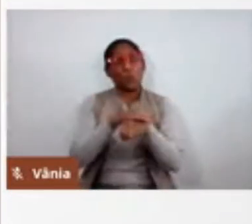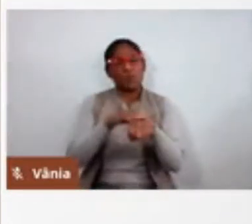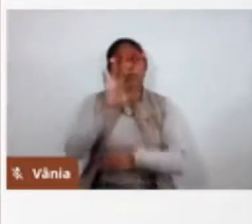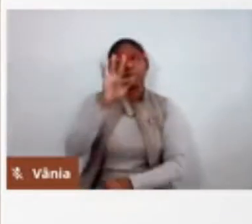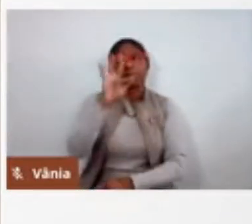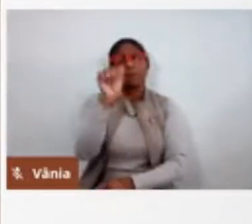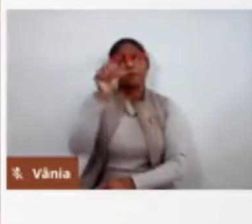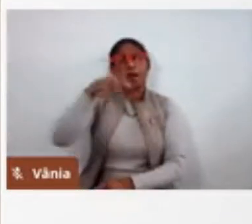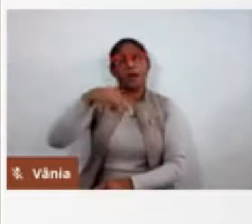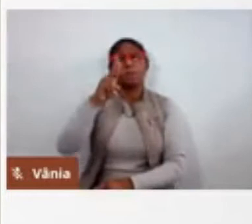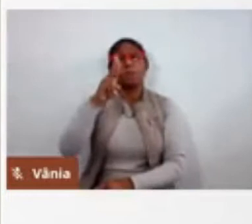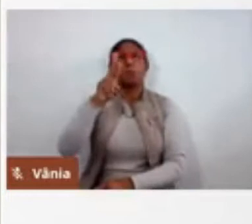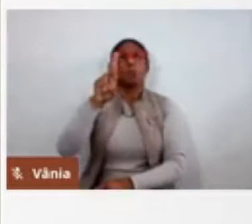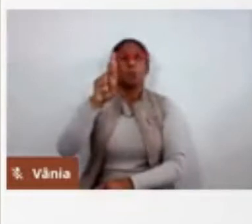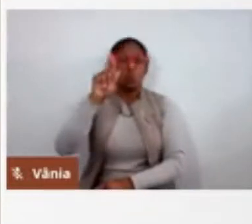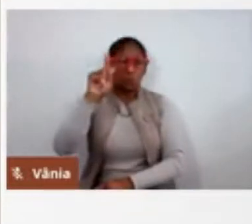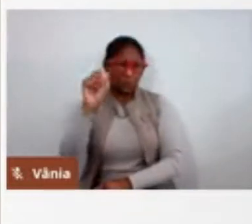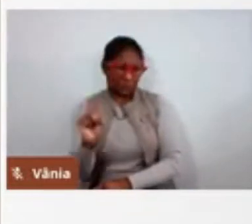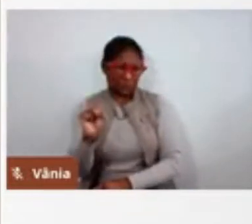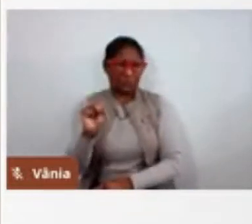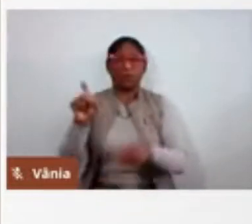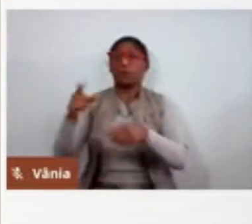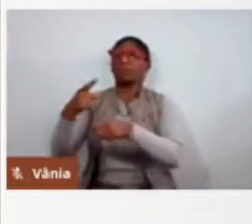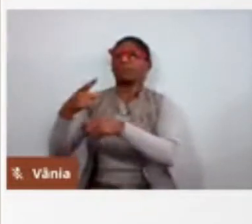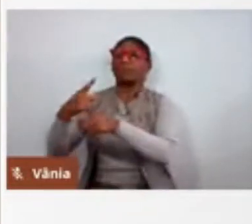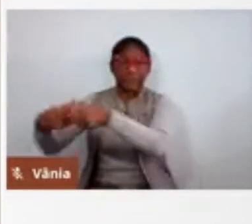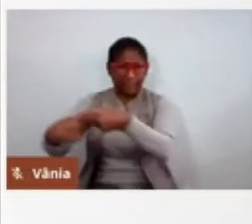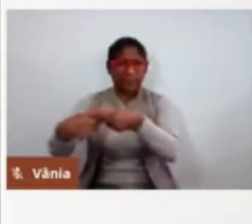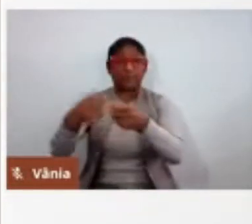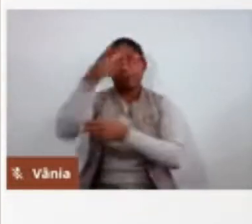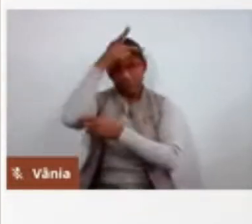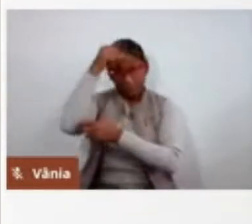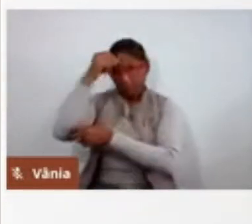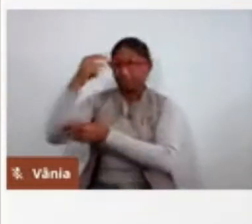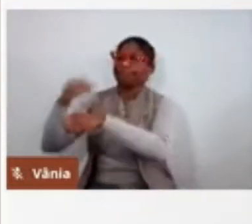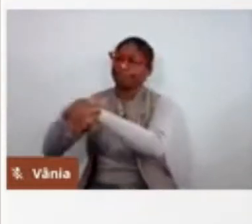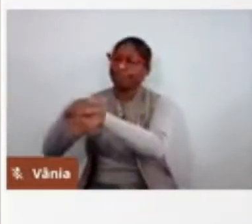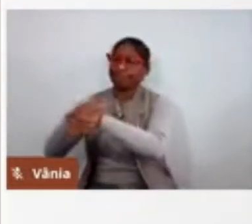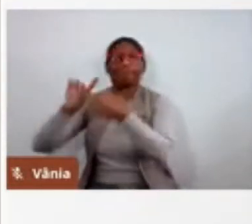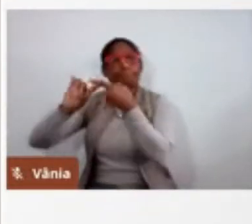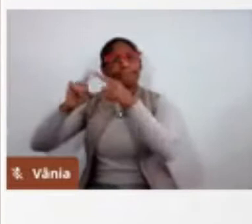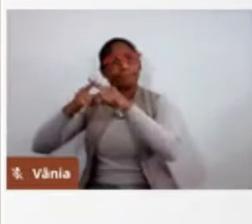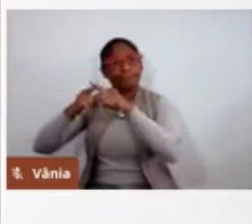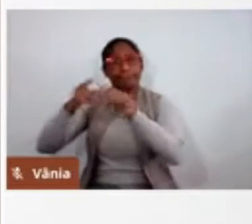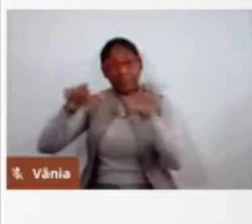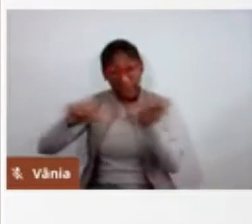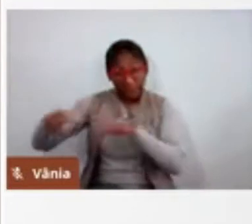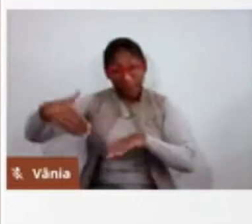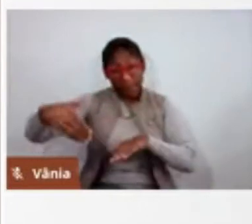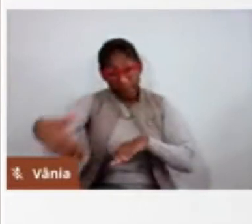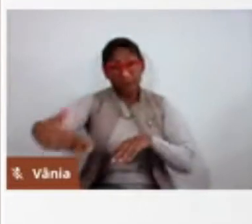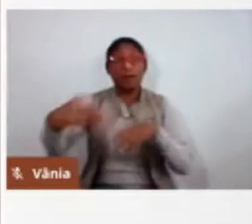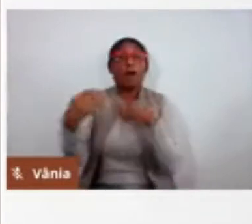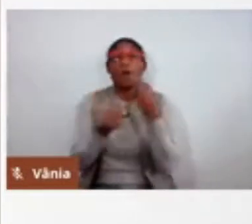ter reunião com a FAMURS e com as associações de municípios nos próximos dias para discutirmos um avanço,